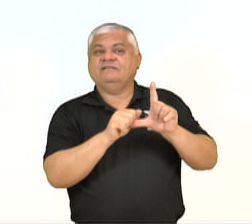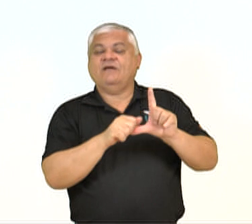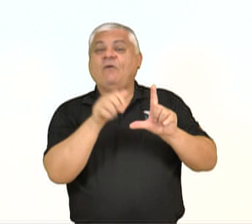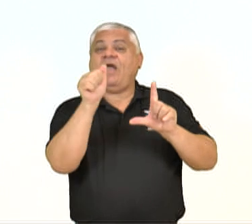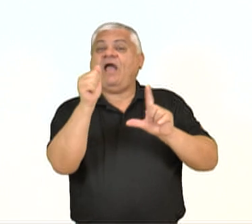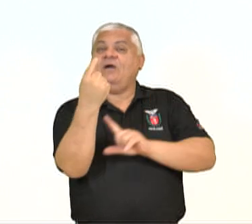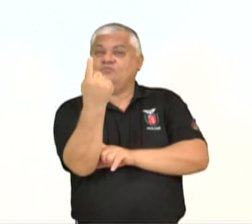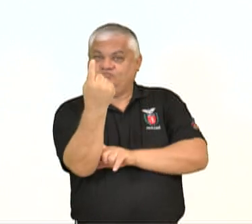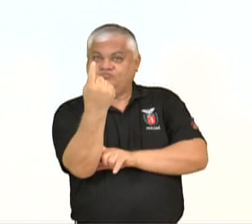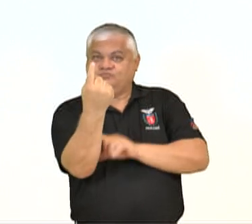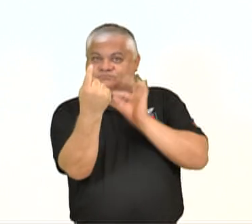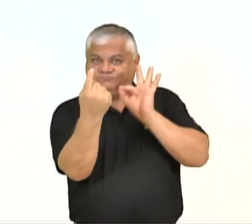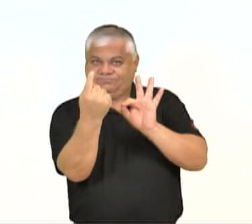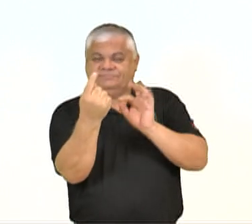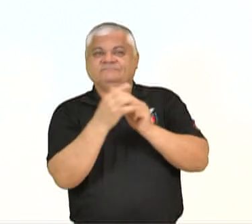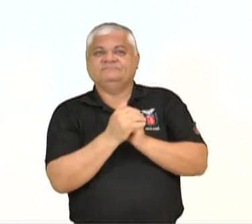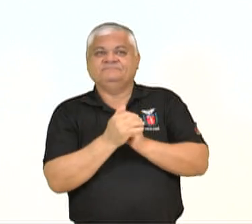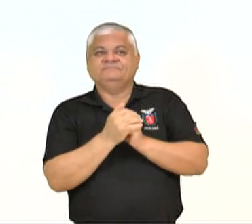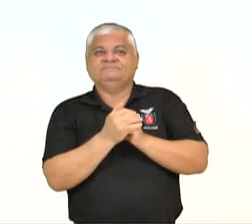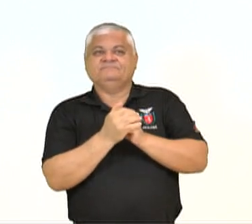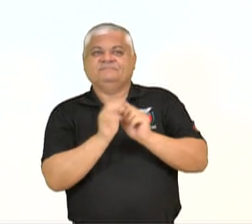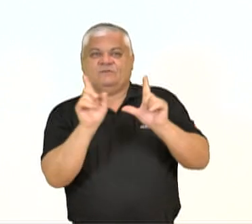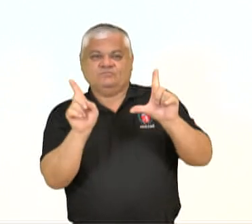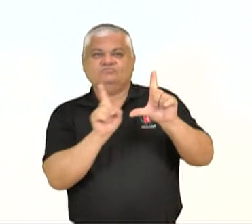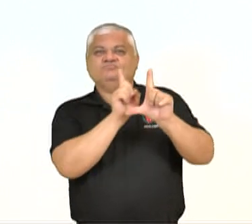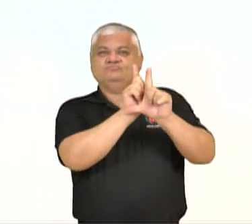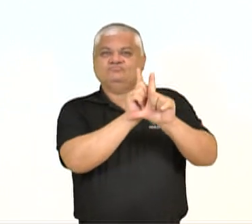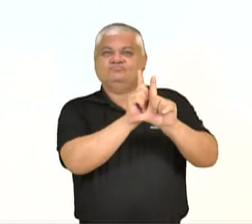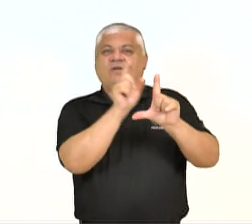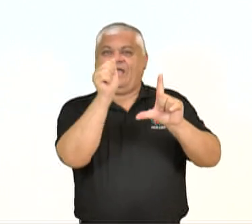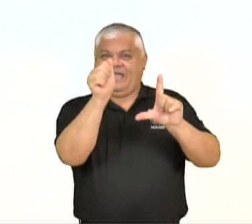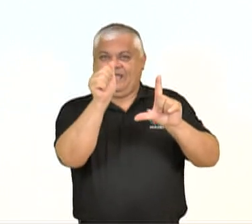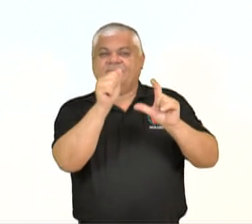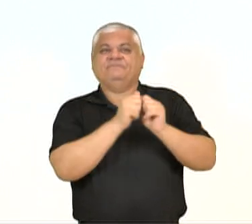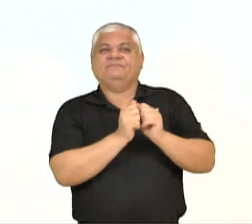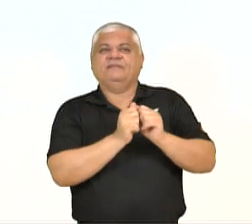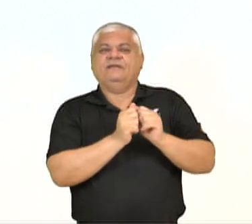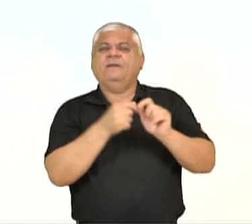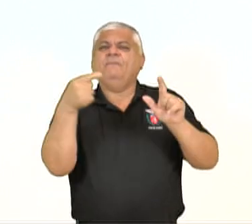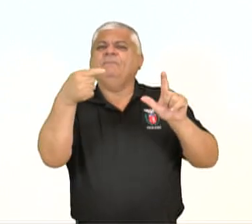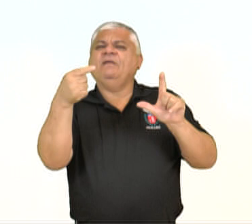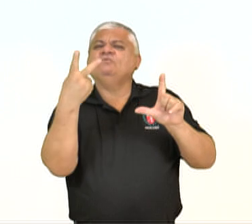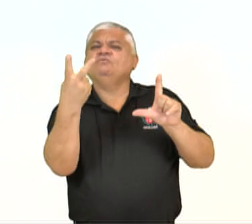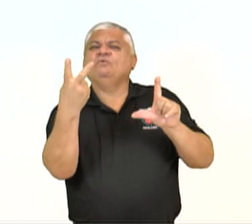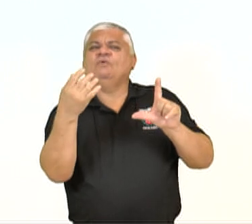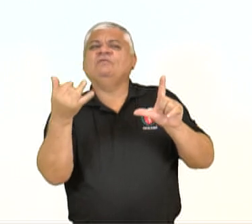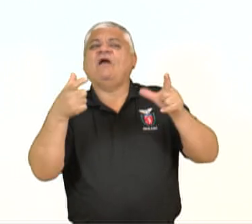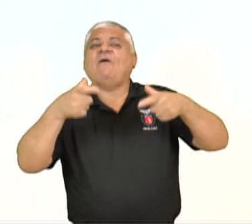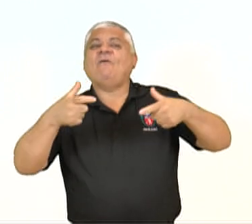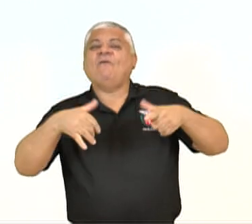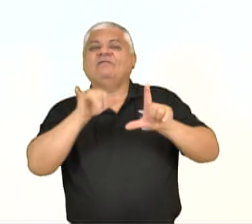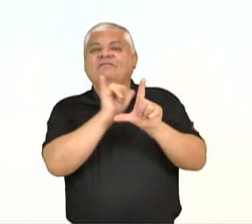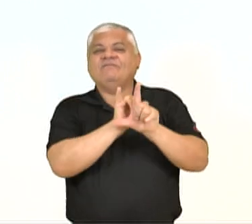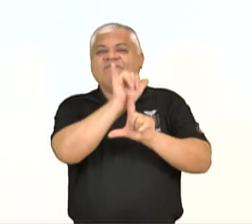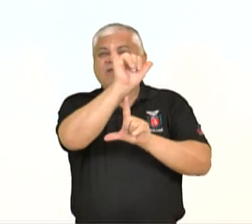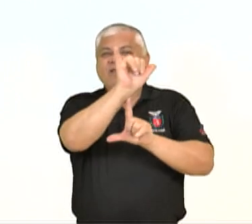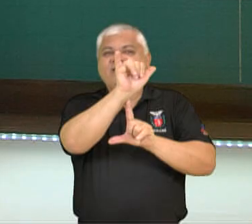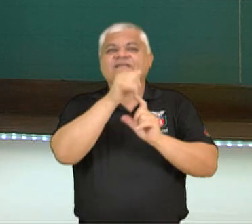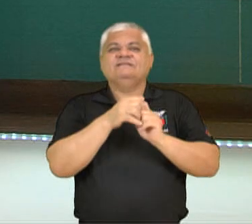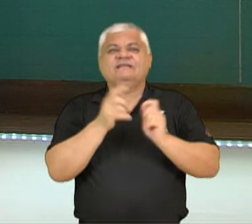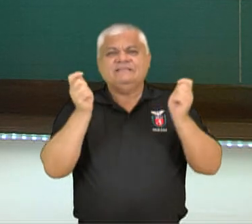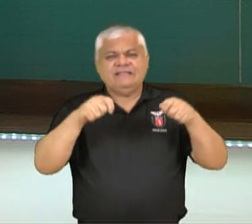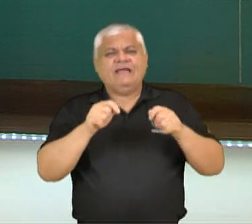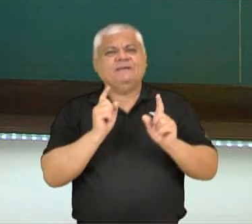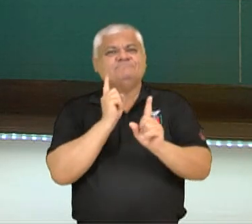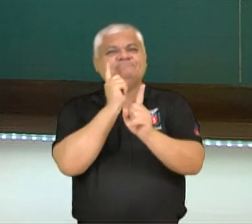então eu consigo determinar a partir do valor do b menos 2 quem é o x do vértice, né? Acabamos de fazer o cálculo aqui e